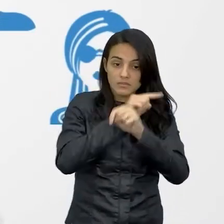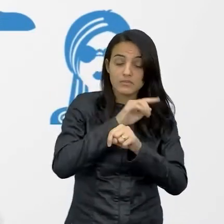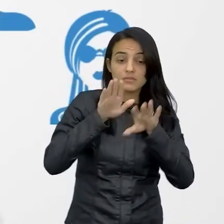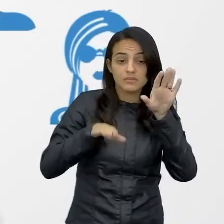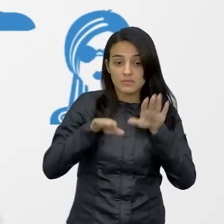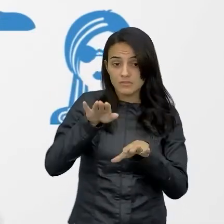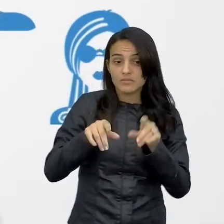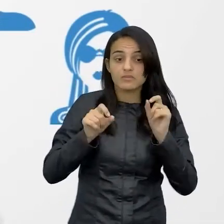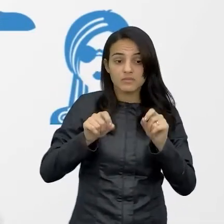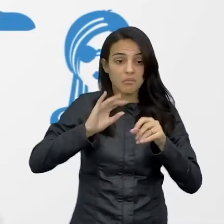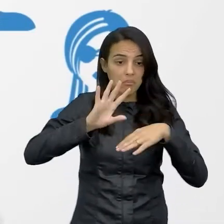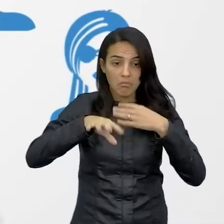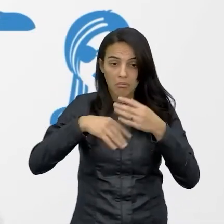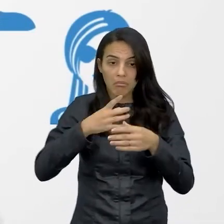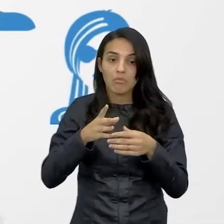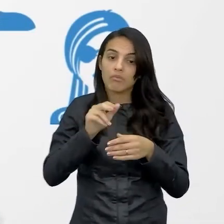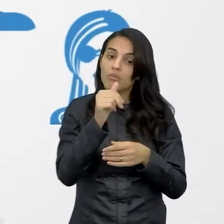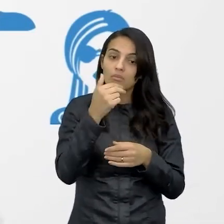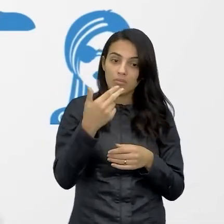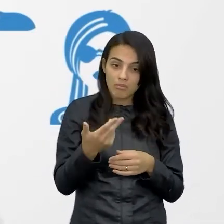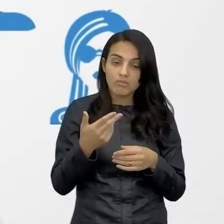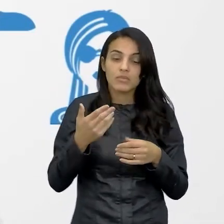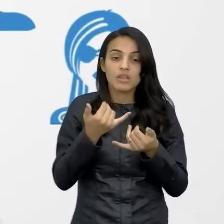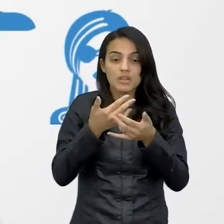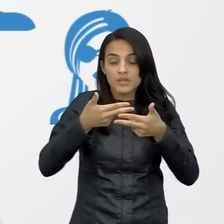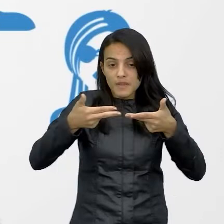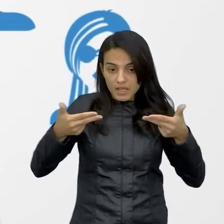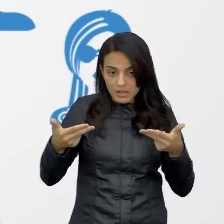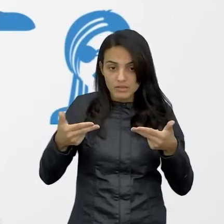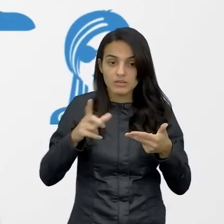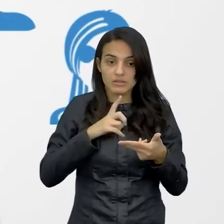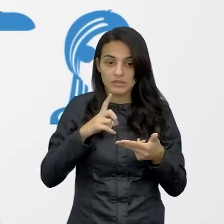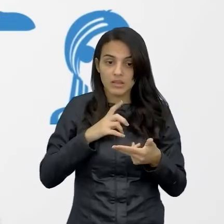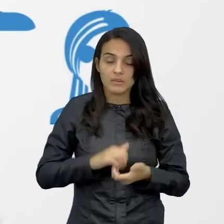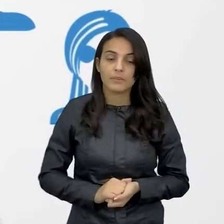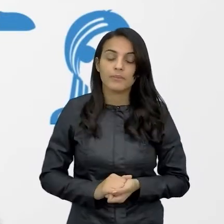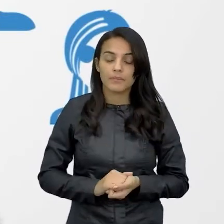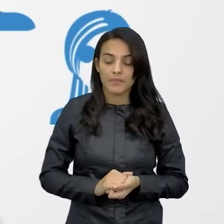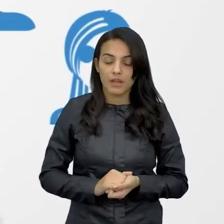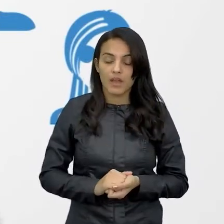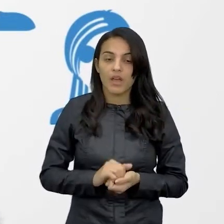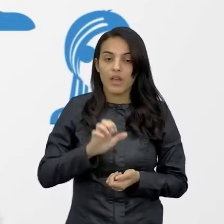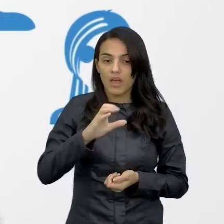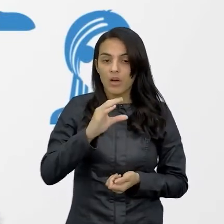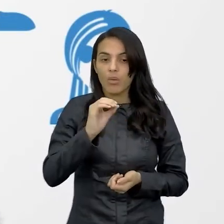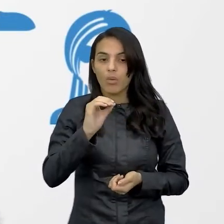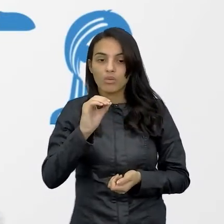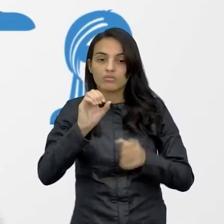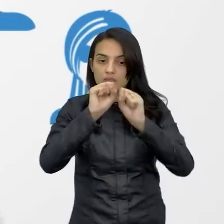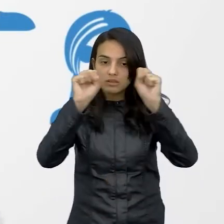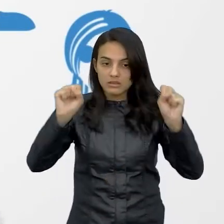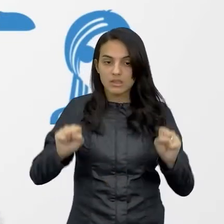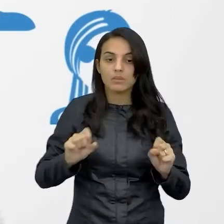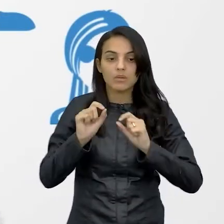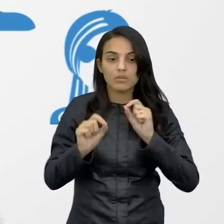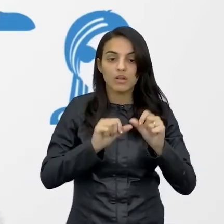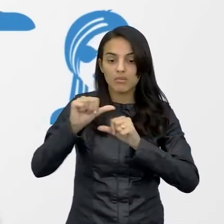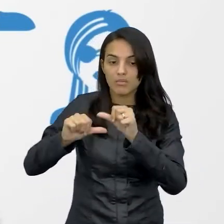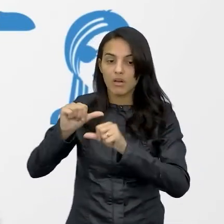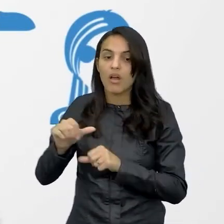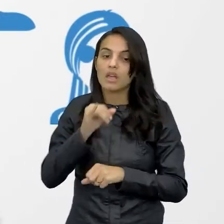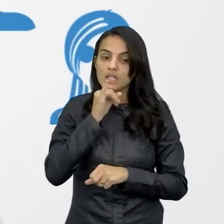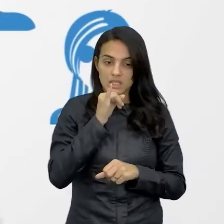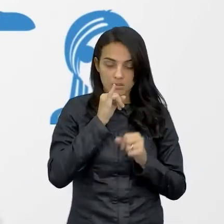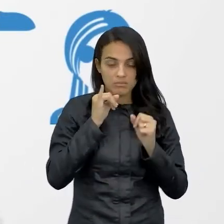muitas vezes heterogêneos com altos níveis de diversidade. Ecossistemas e sociedades multiculturais são bons